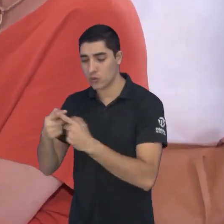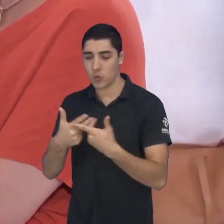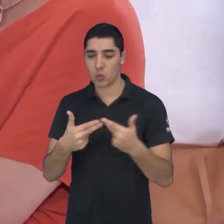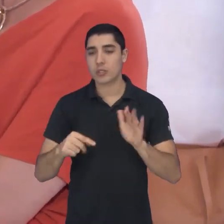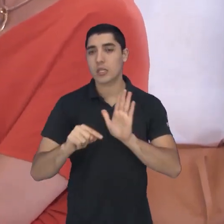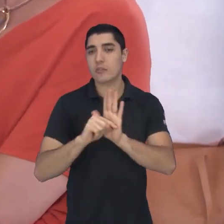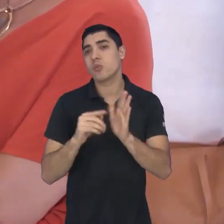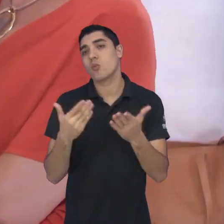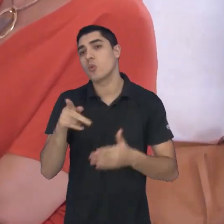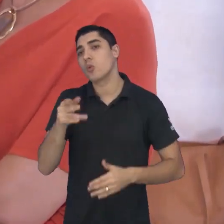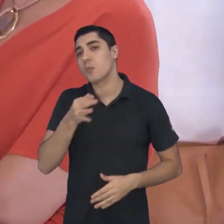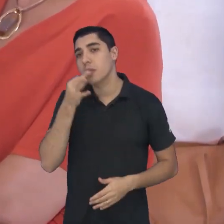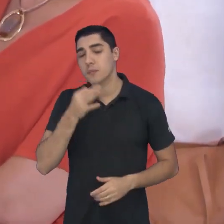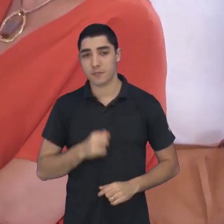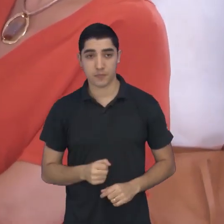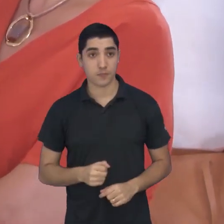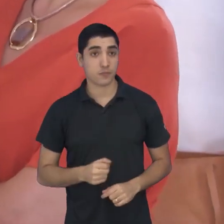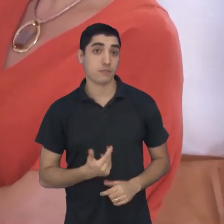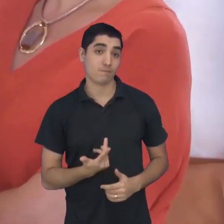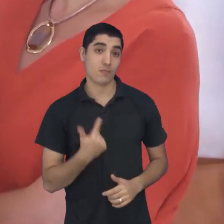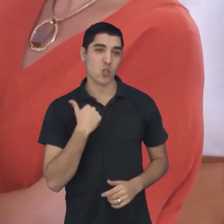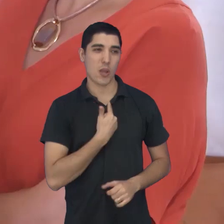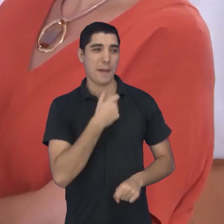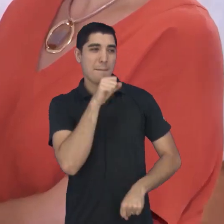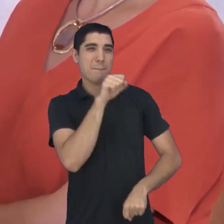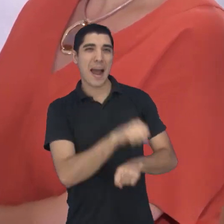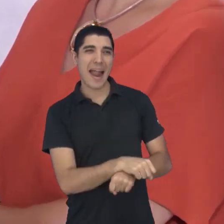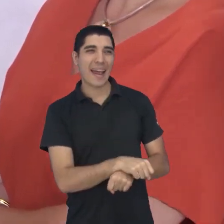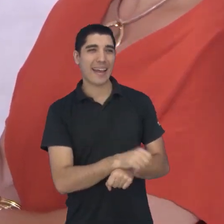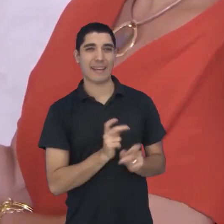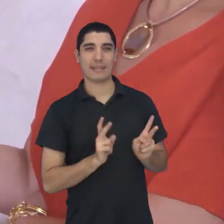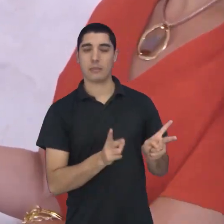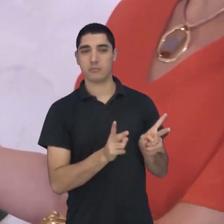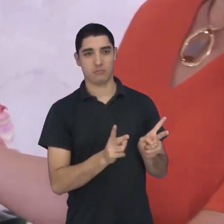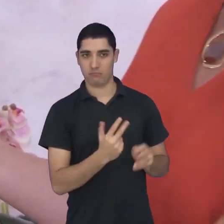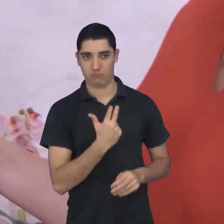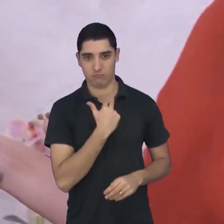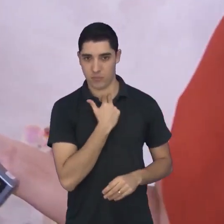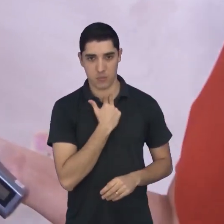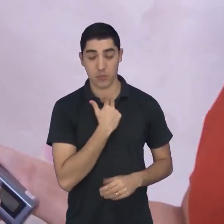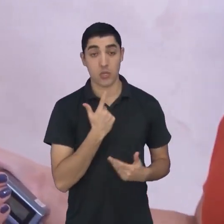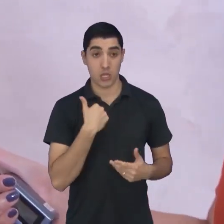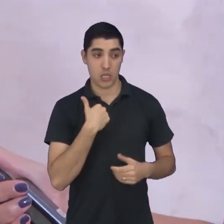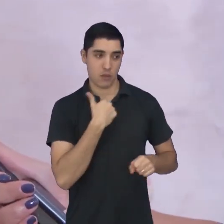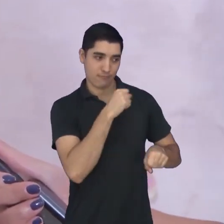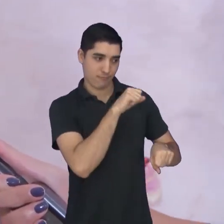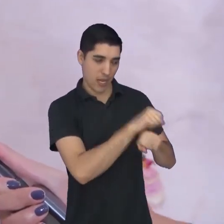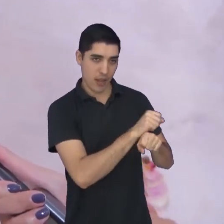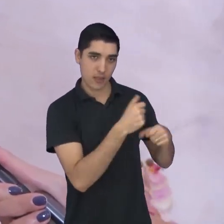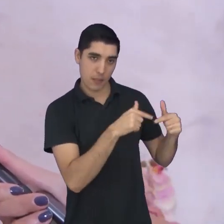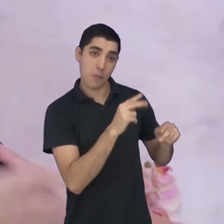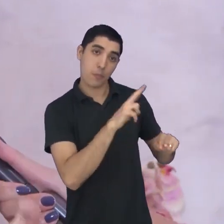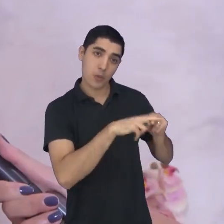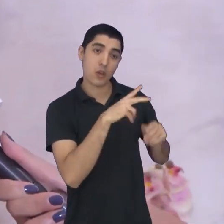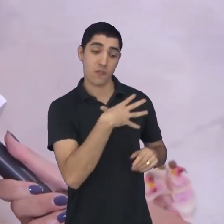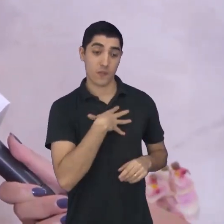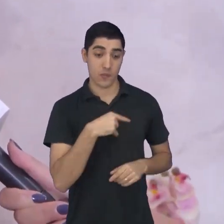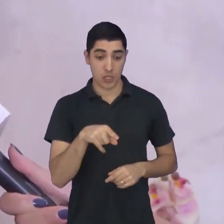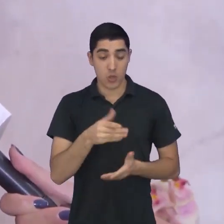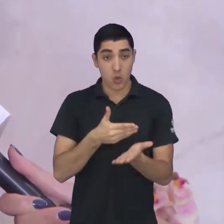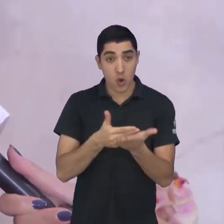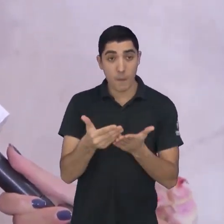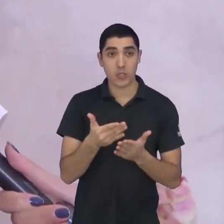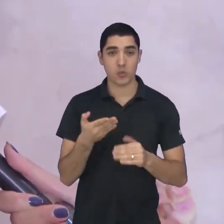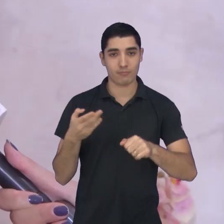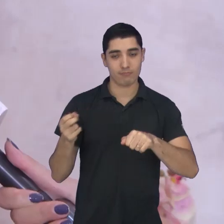negativos? Na verdade, eu acho que a gente não pode parar no tempo também, né? O movimento que eu parei foi para dar suporte para meu filho que está entrando no ensino